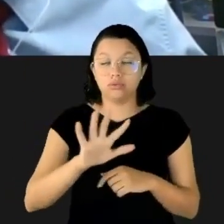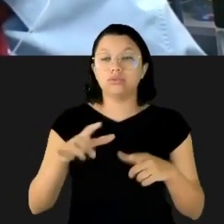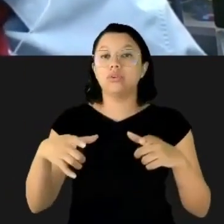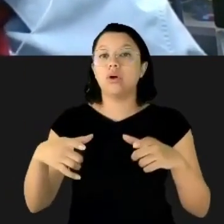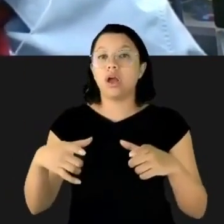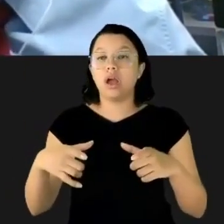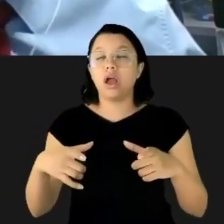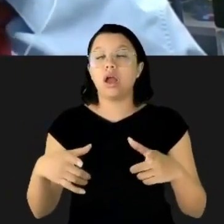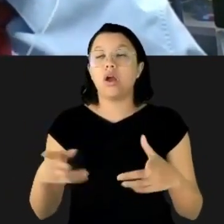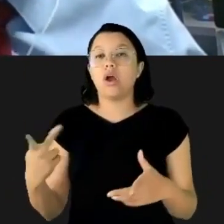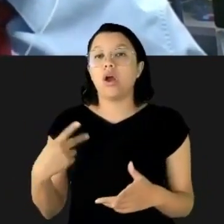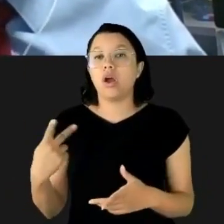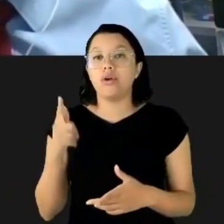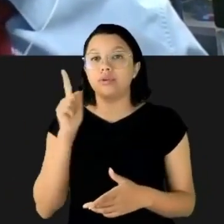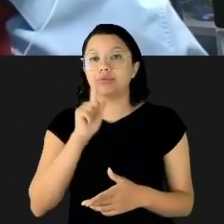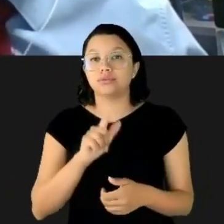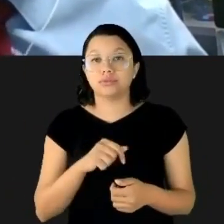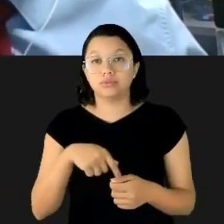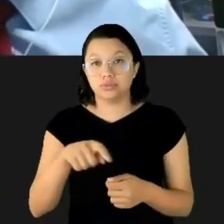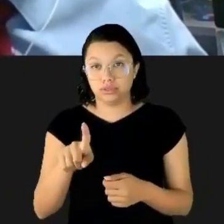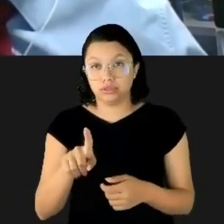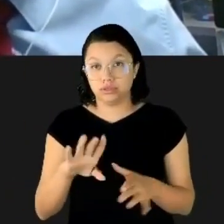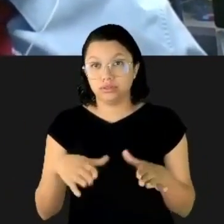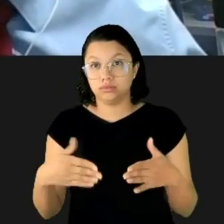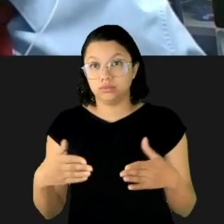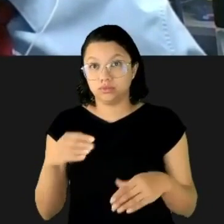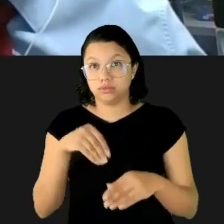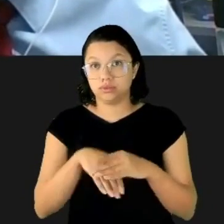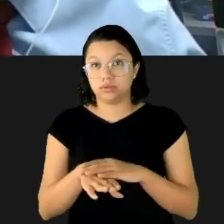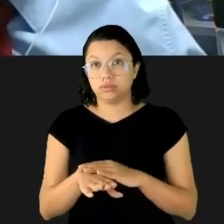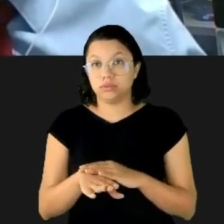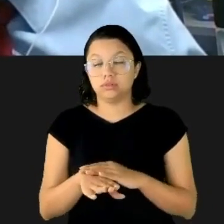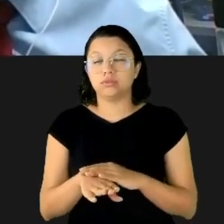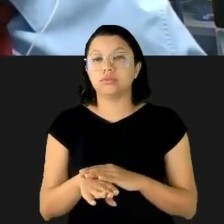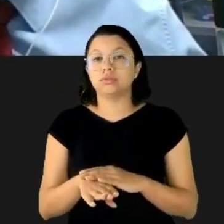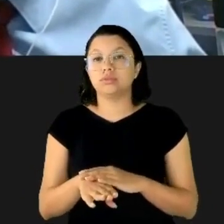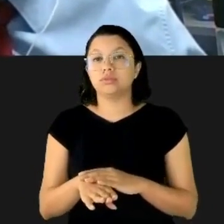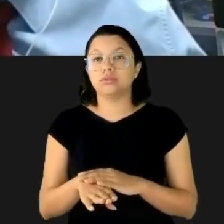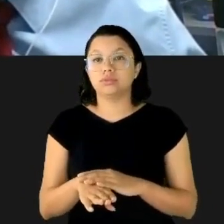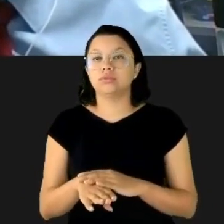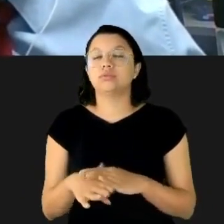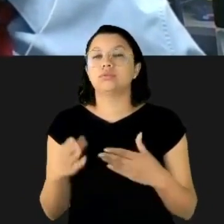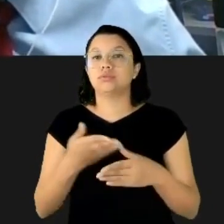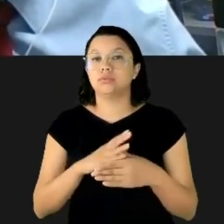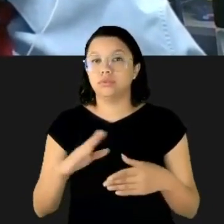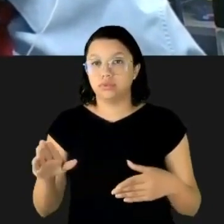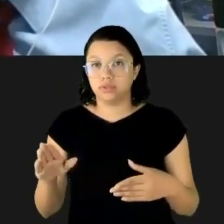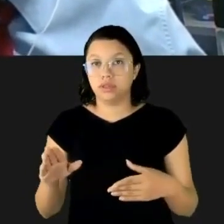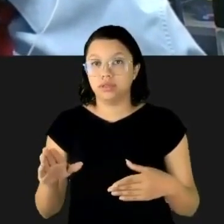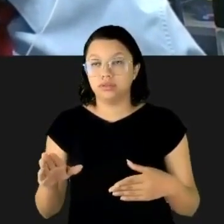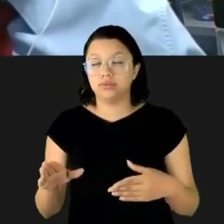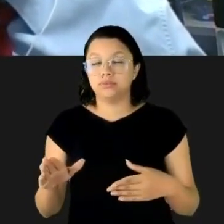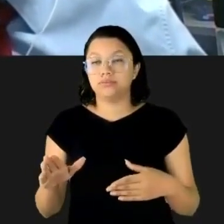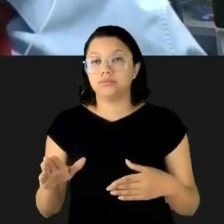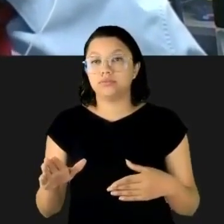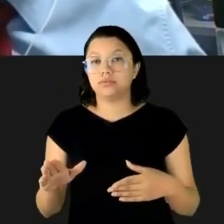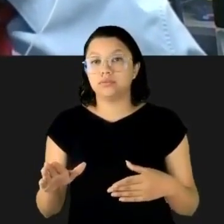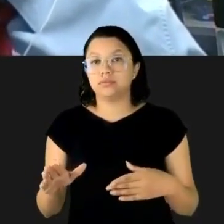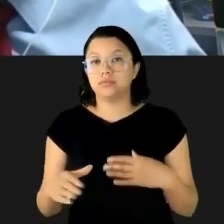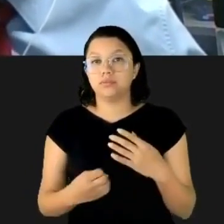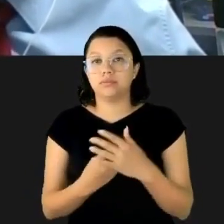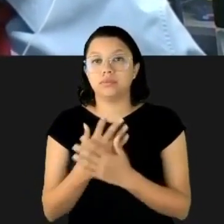unidade onde nós conseguimos e e quando entramos no processo propriamente dito nós abrimos uma